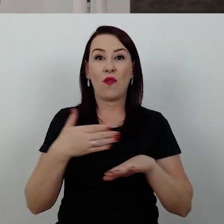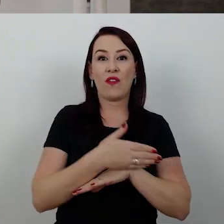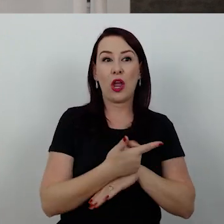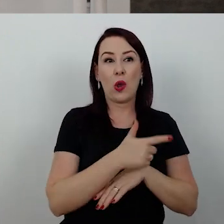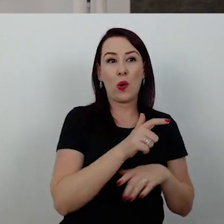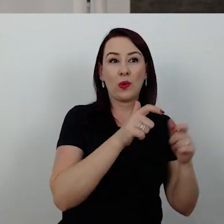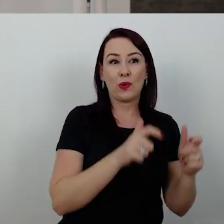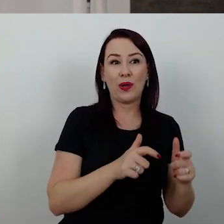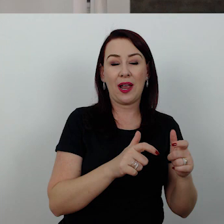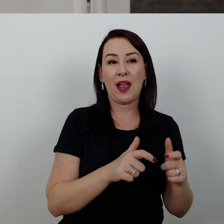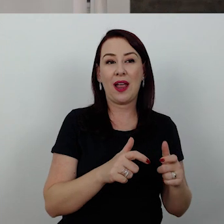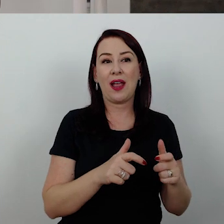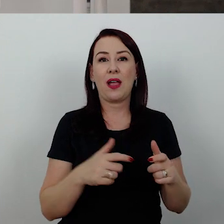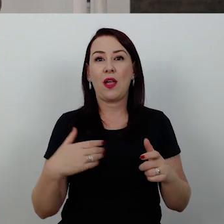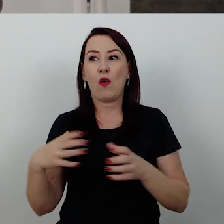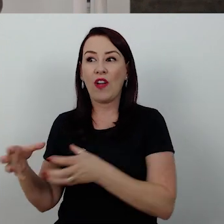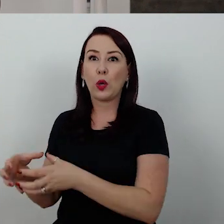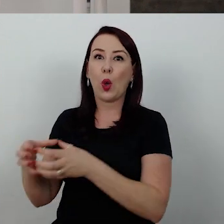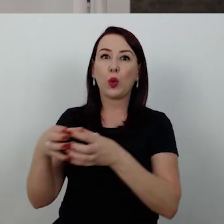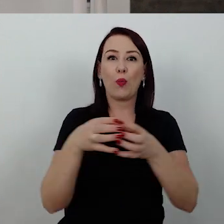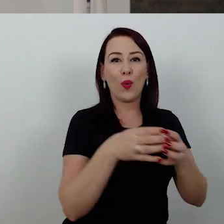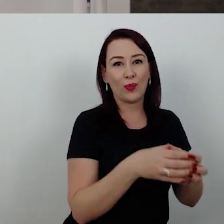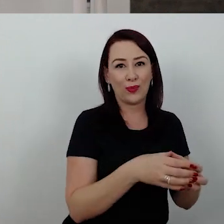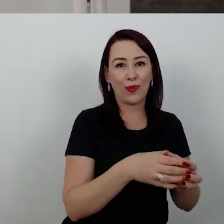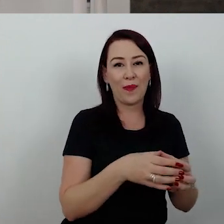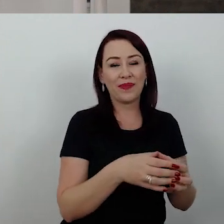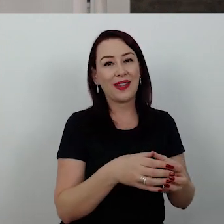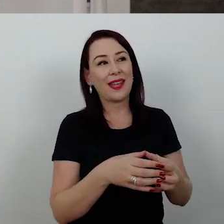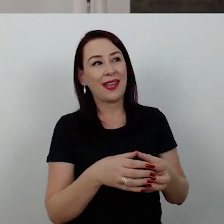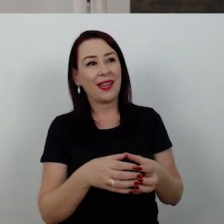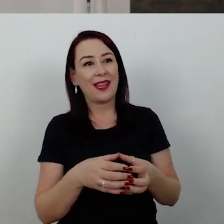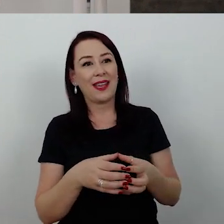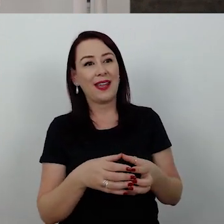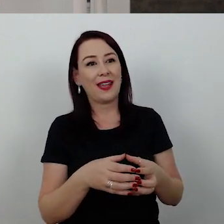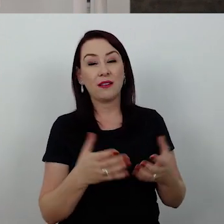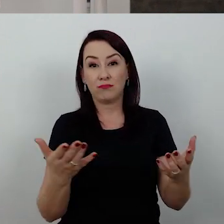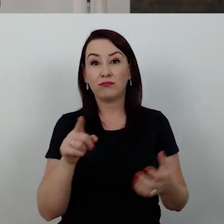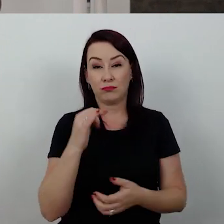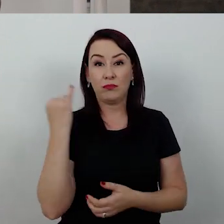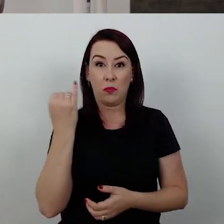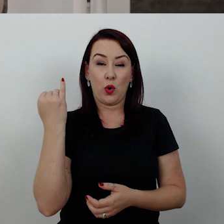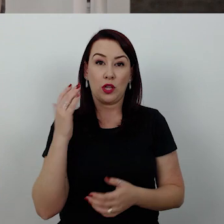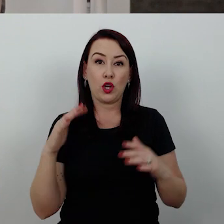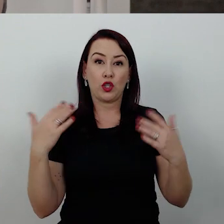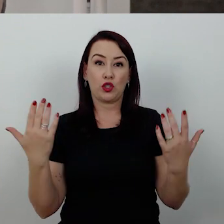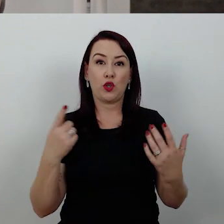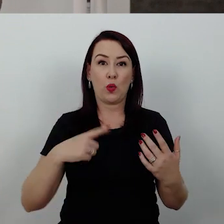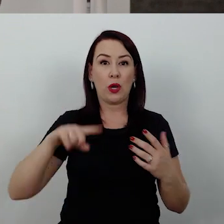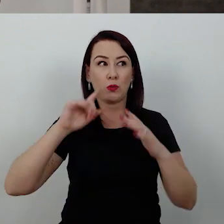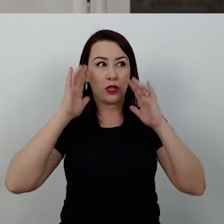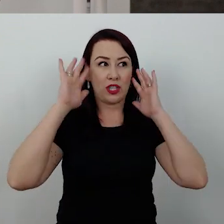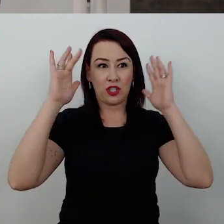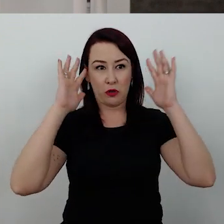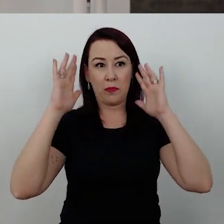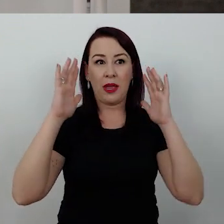lugar, compensa mais você ir com a produção toda para outro lugar. E aí eu acho isso muito importante, assim, quando se pensa, né?